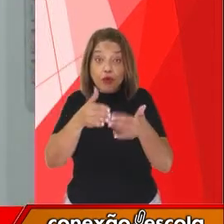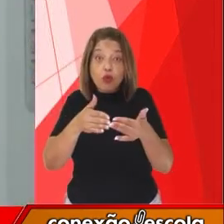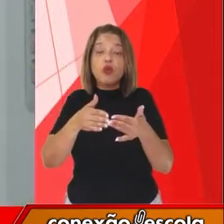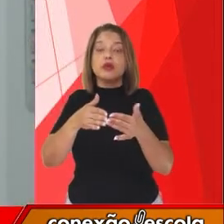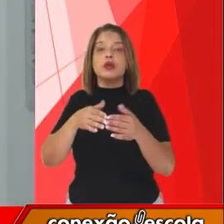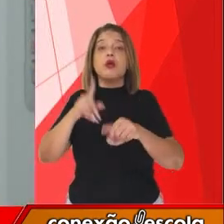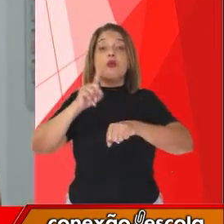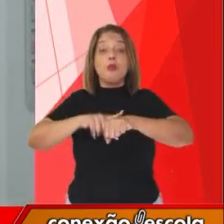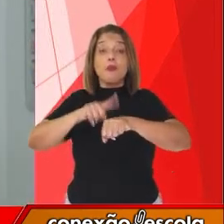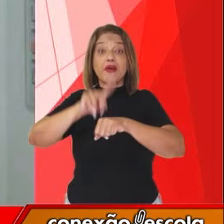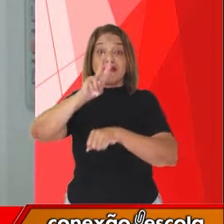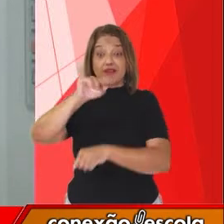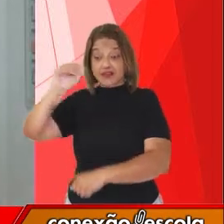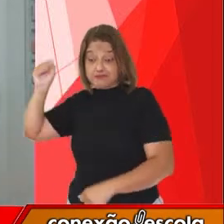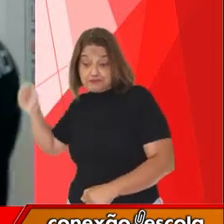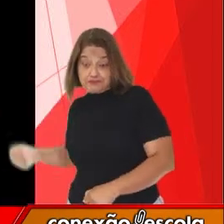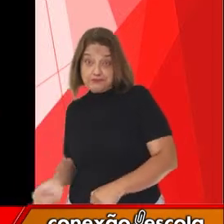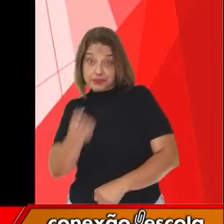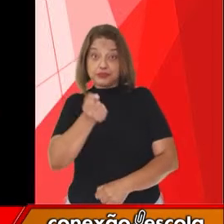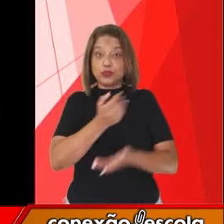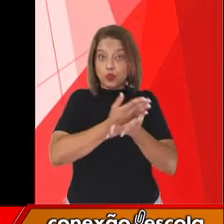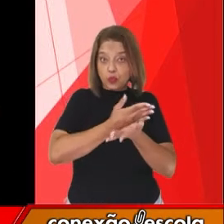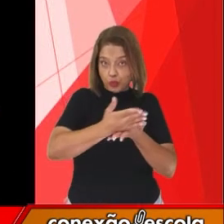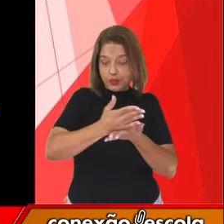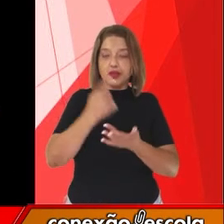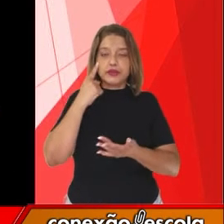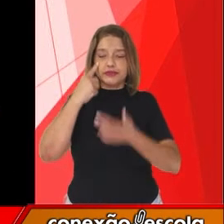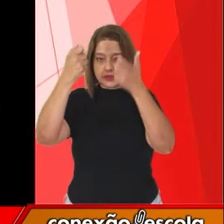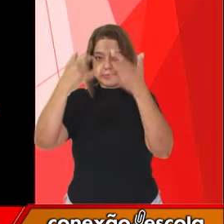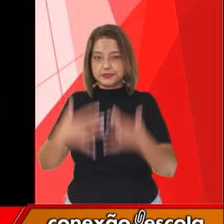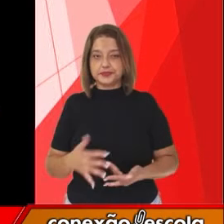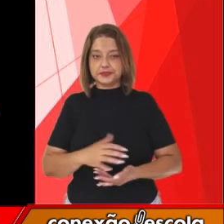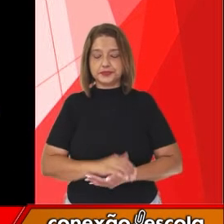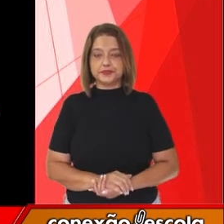do saque. Vamos entender.